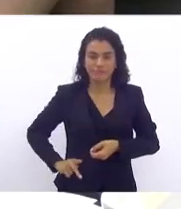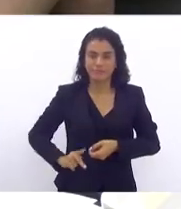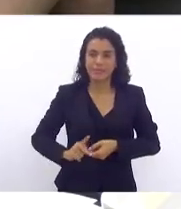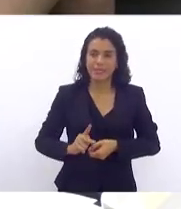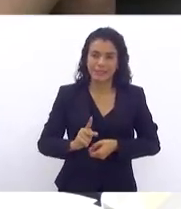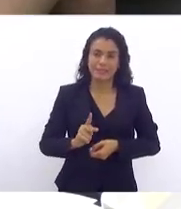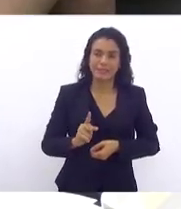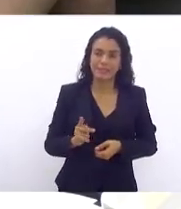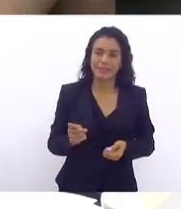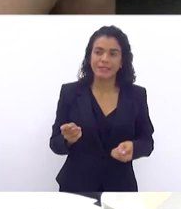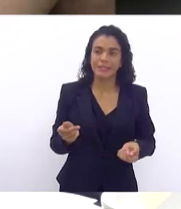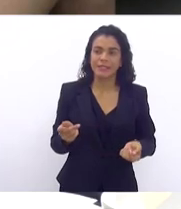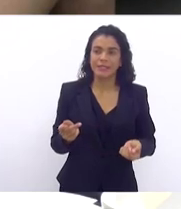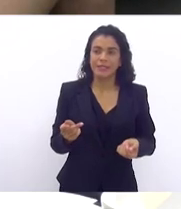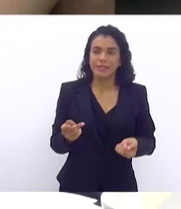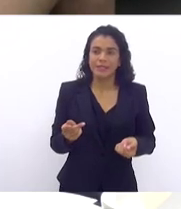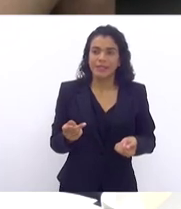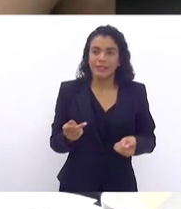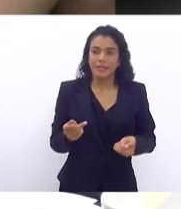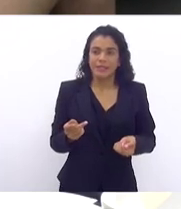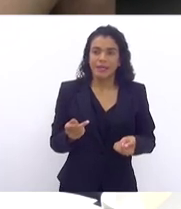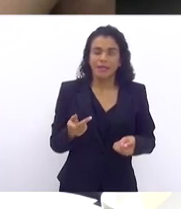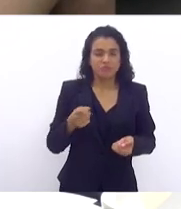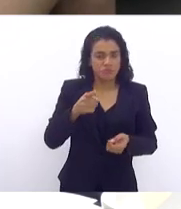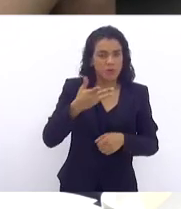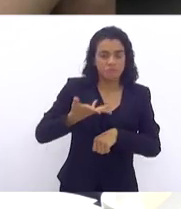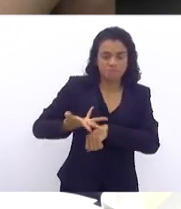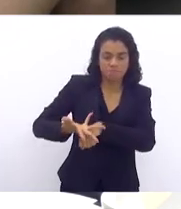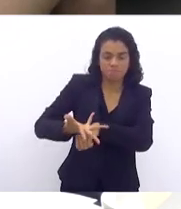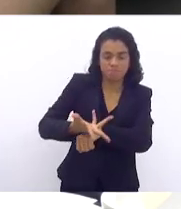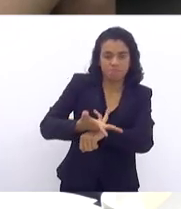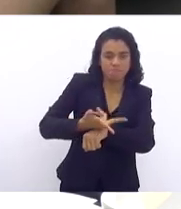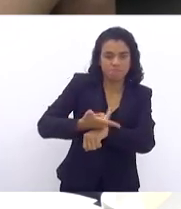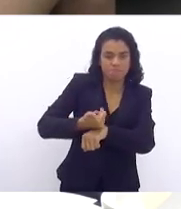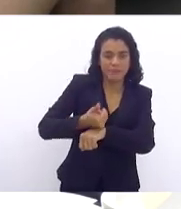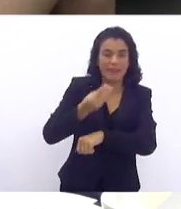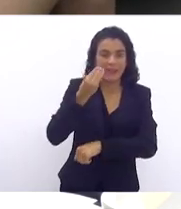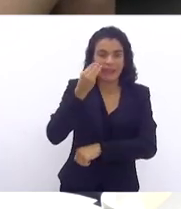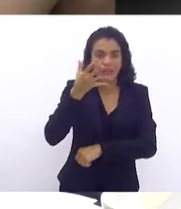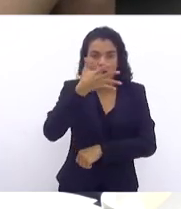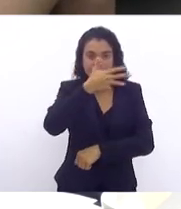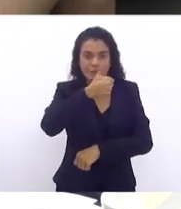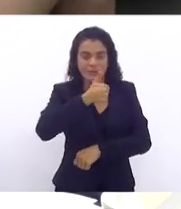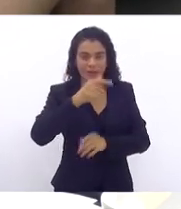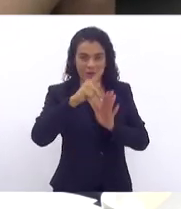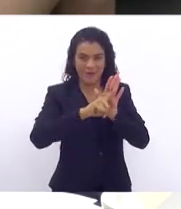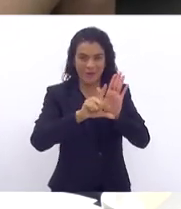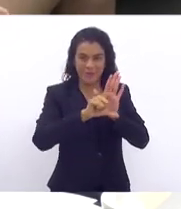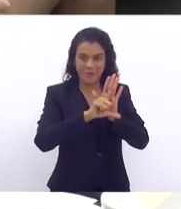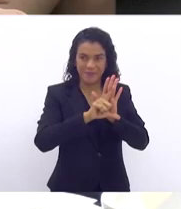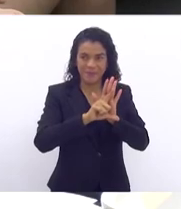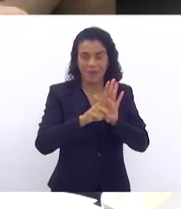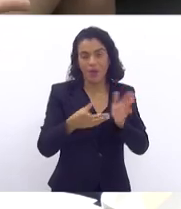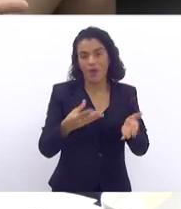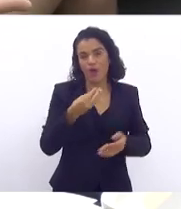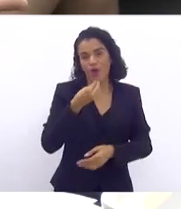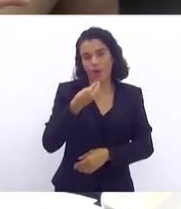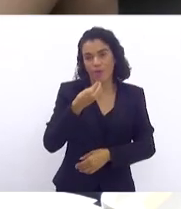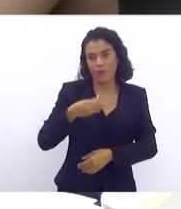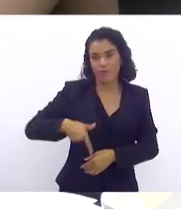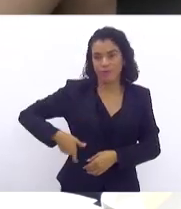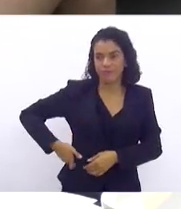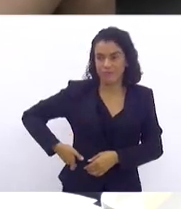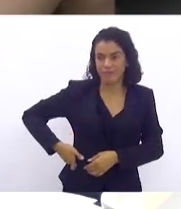Excelência, com muita habilidade, tentou salvar o projeto. Né? Porque porte de